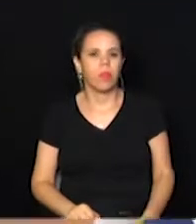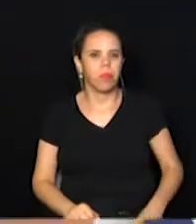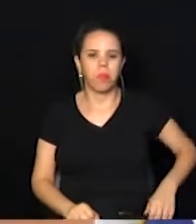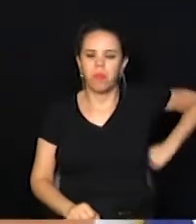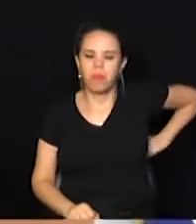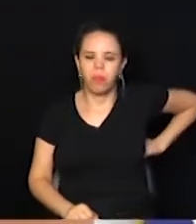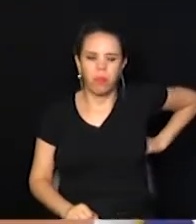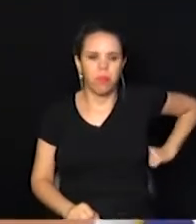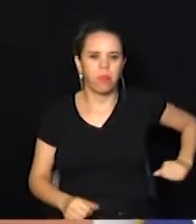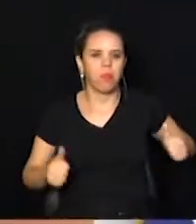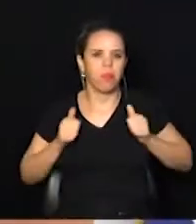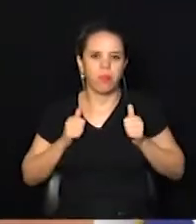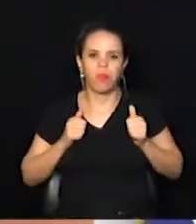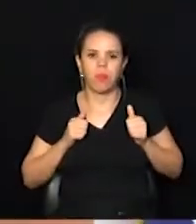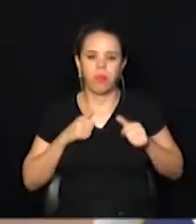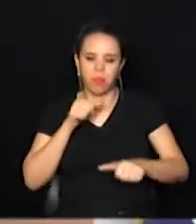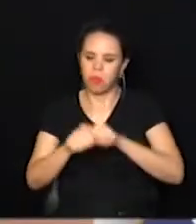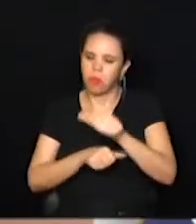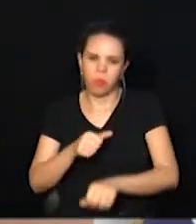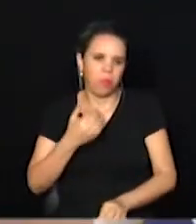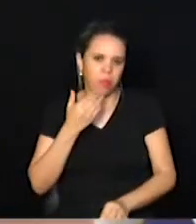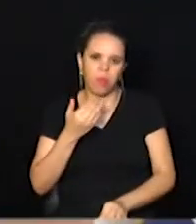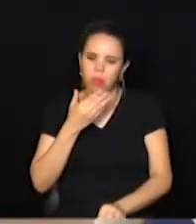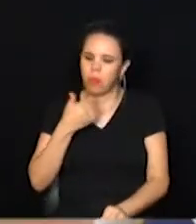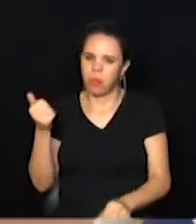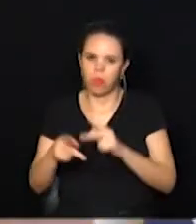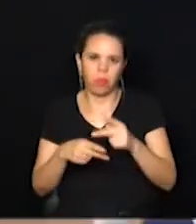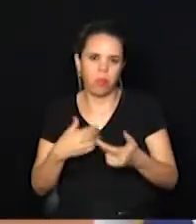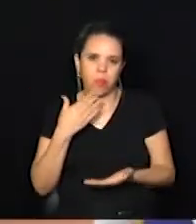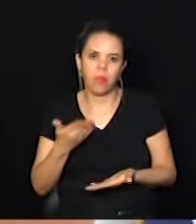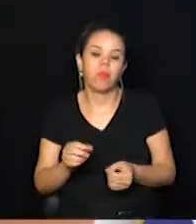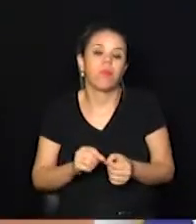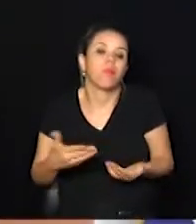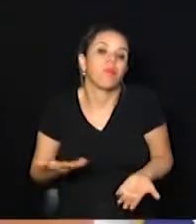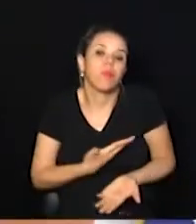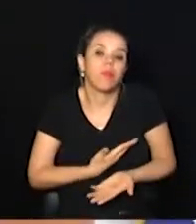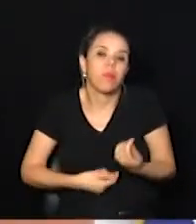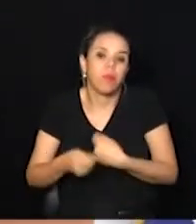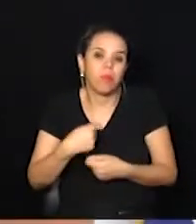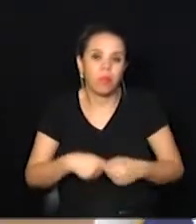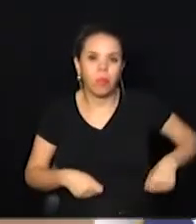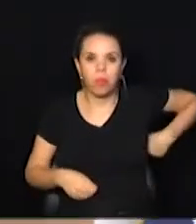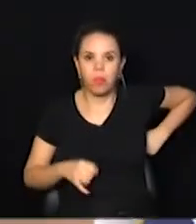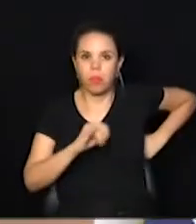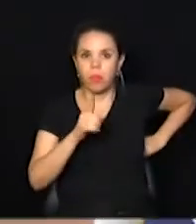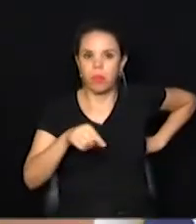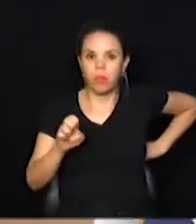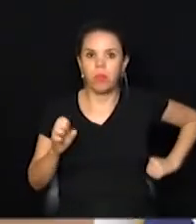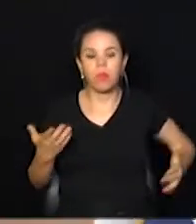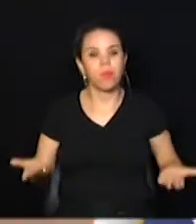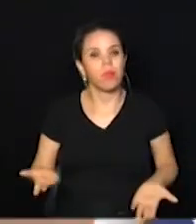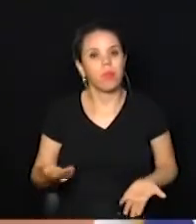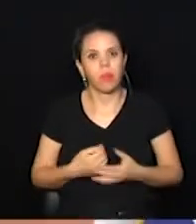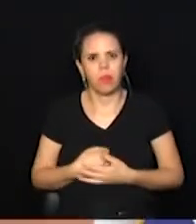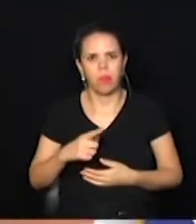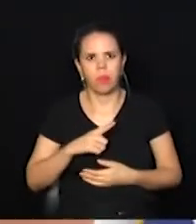mesmice. Porque se não for para mudar, para melhorar a vida do povo, para que serve governar? Né, Isalene? Para que serve? Então, nós